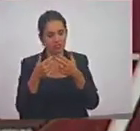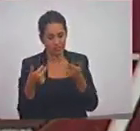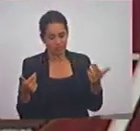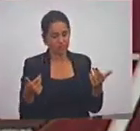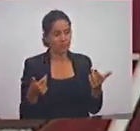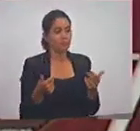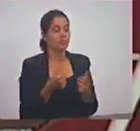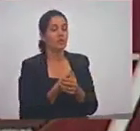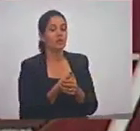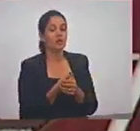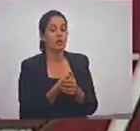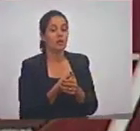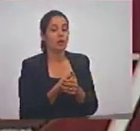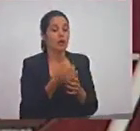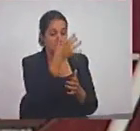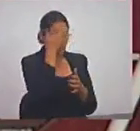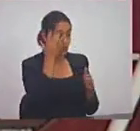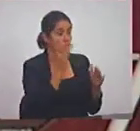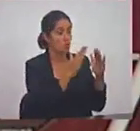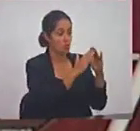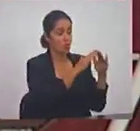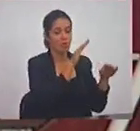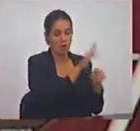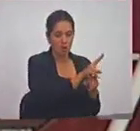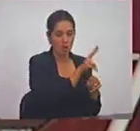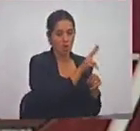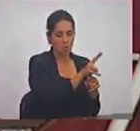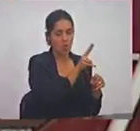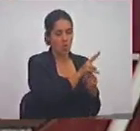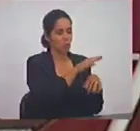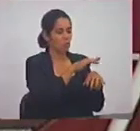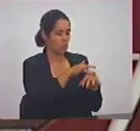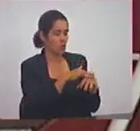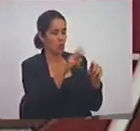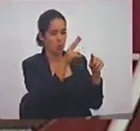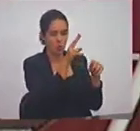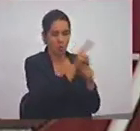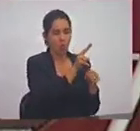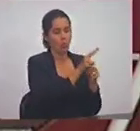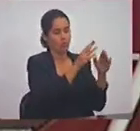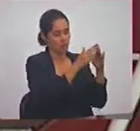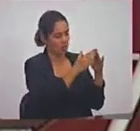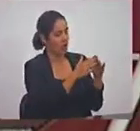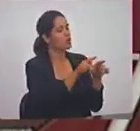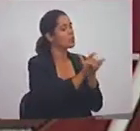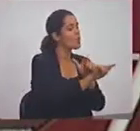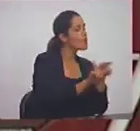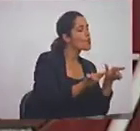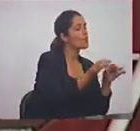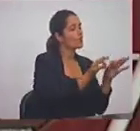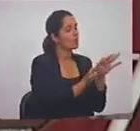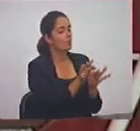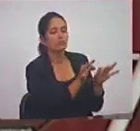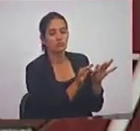cuida daquela casa e daqueles doentes que para lá vão, muitas vezes com seus